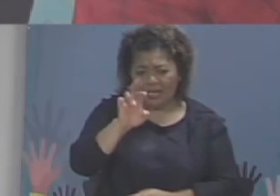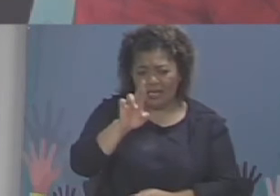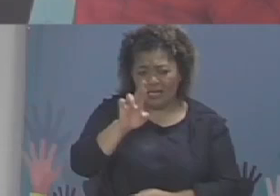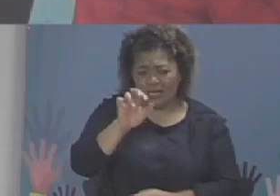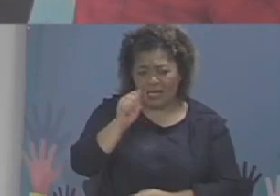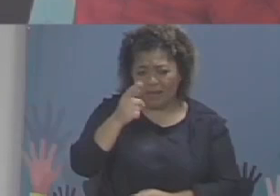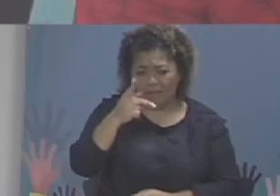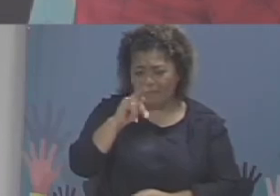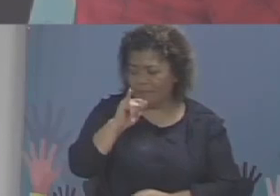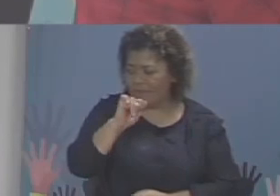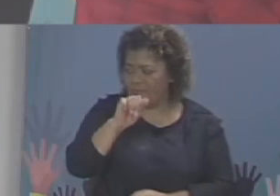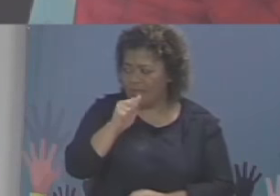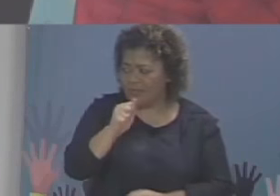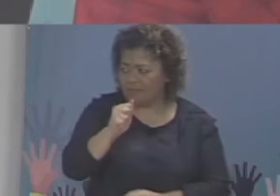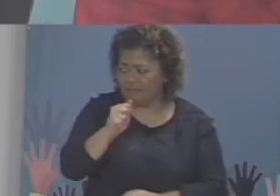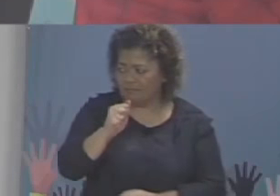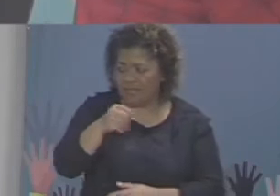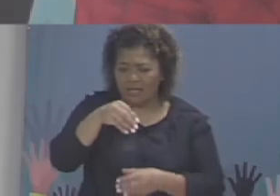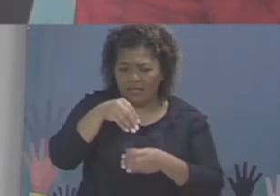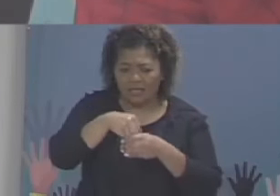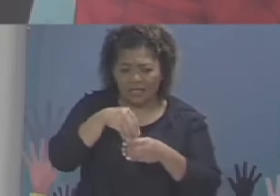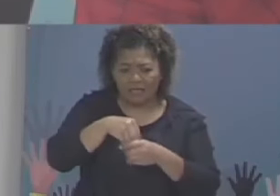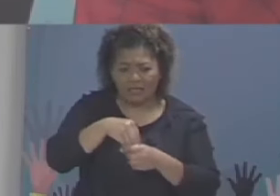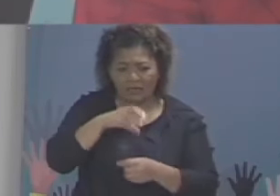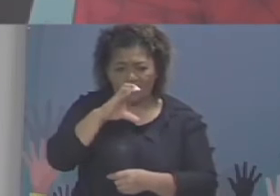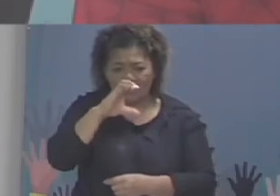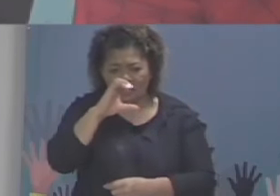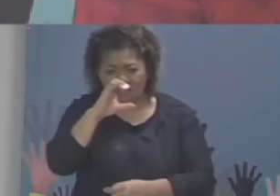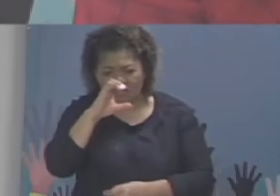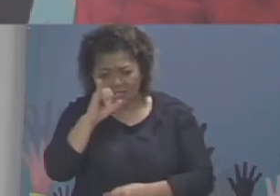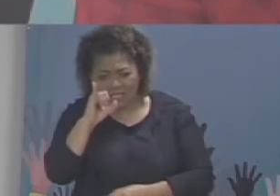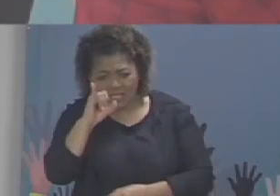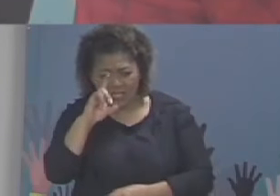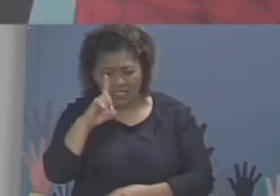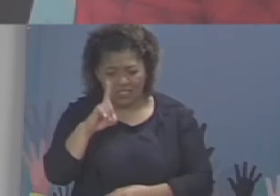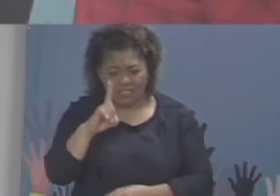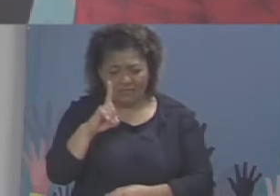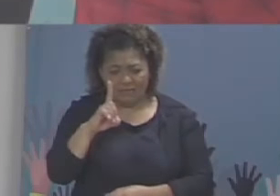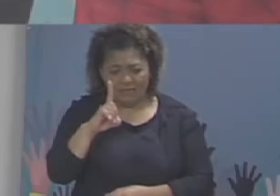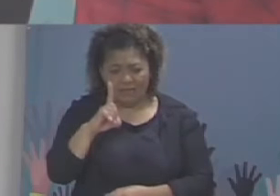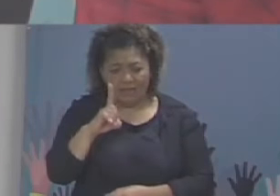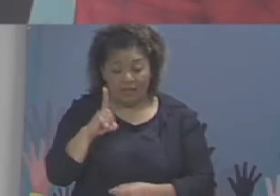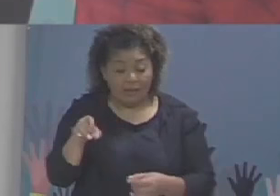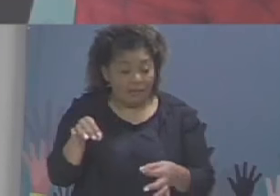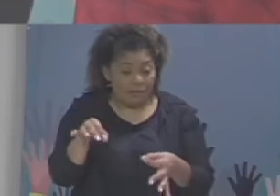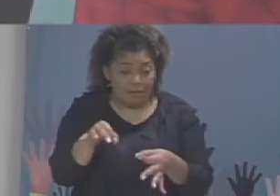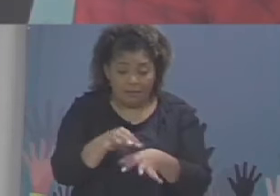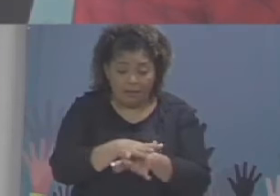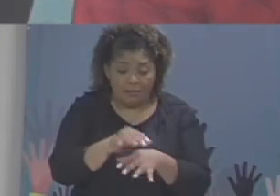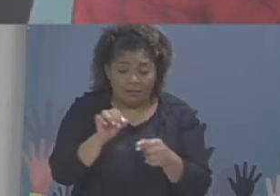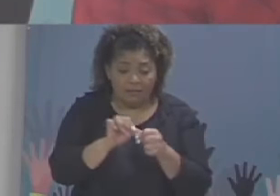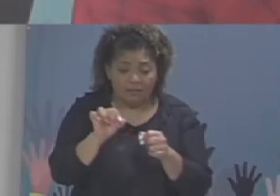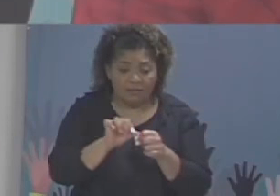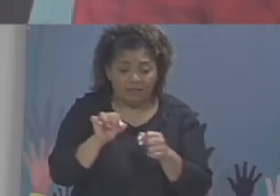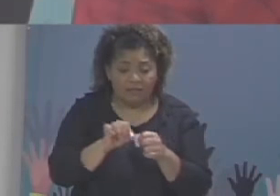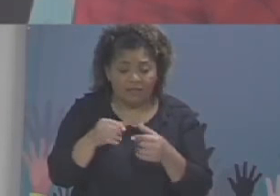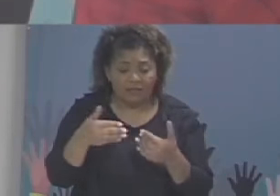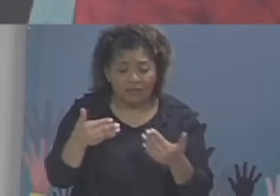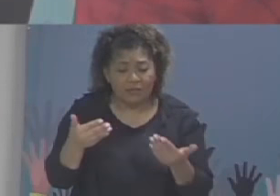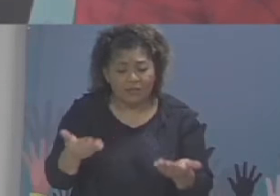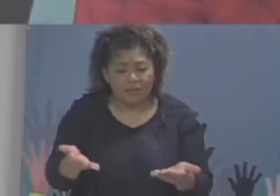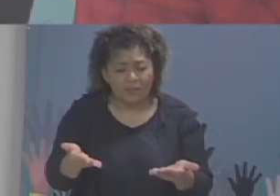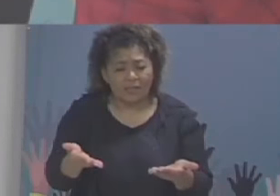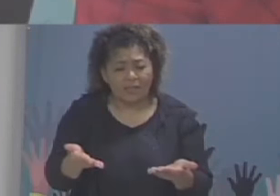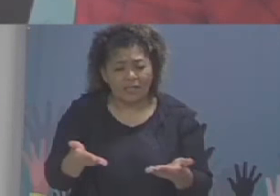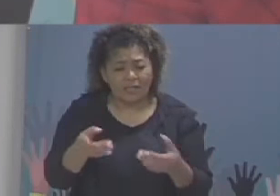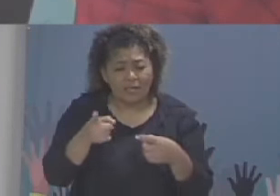de CIDES. E nessa pegadinha do CIDES, né, como tem a indicação do CIDES, é que acaba sendo feita esta ideia de